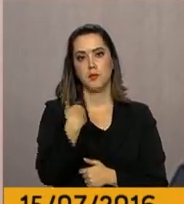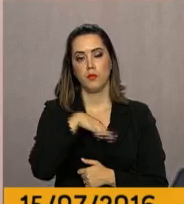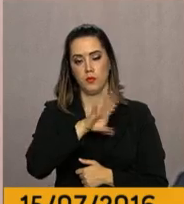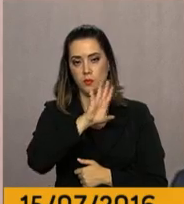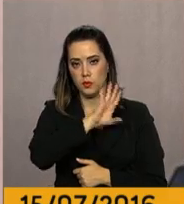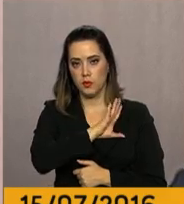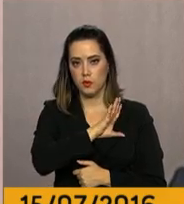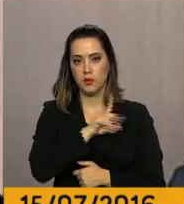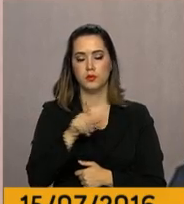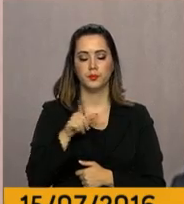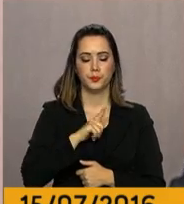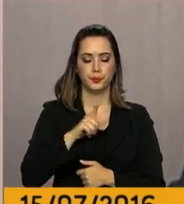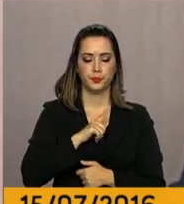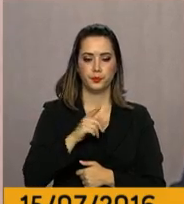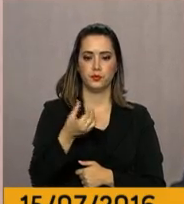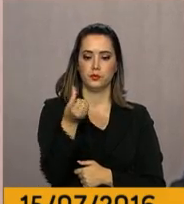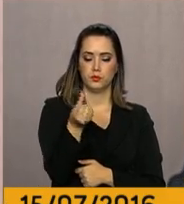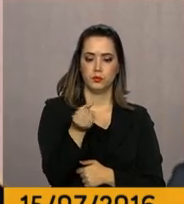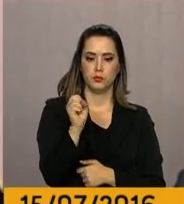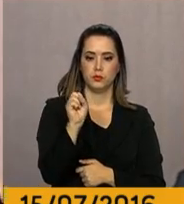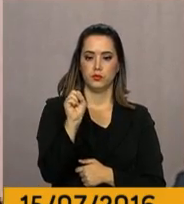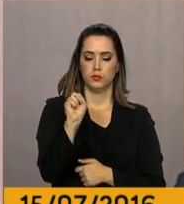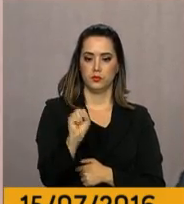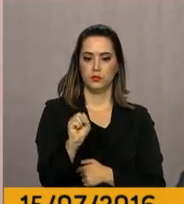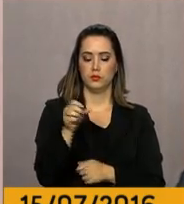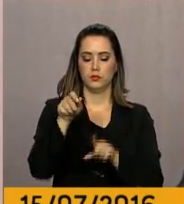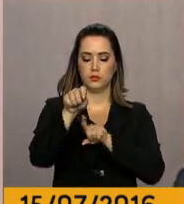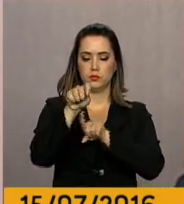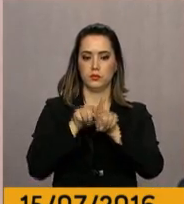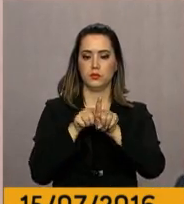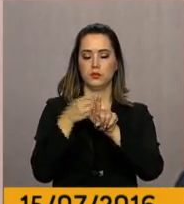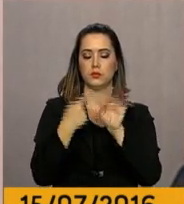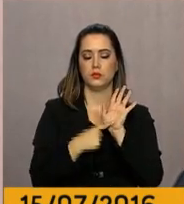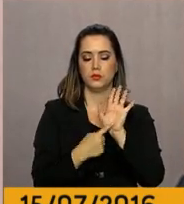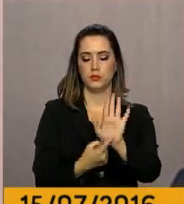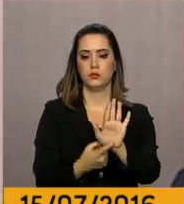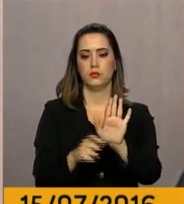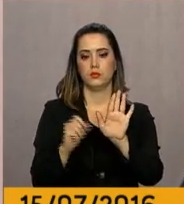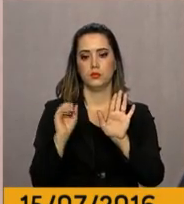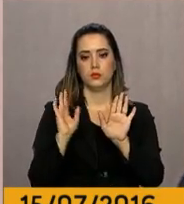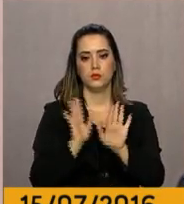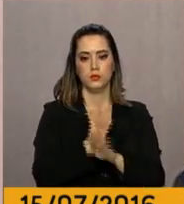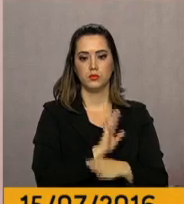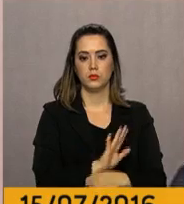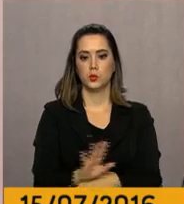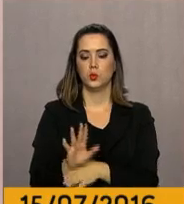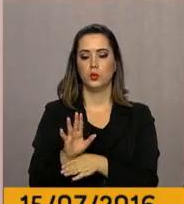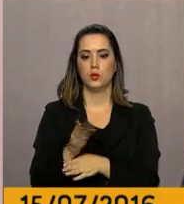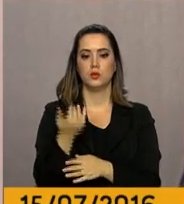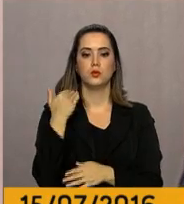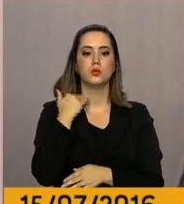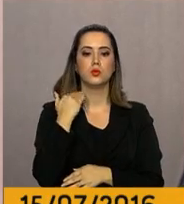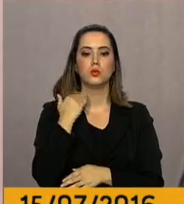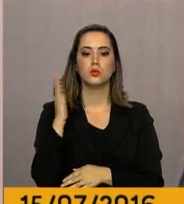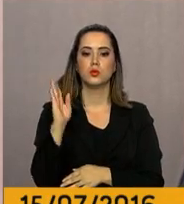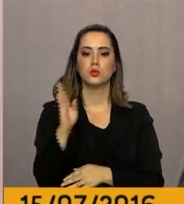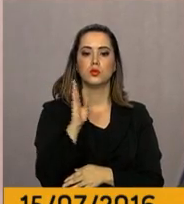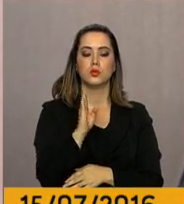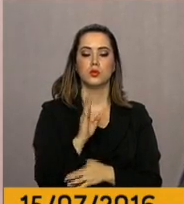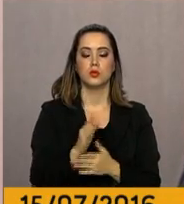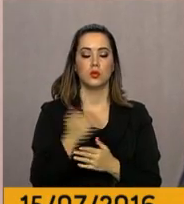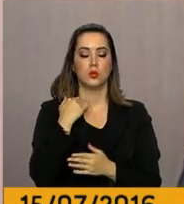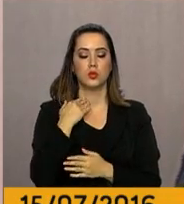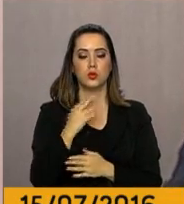nós, em 6 a 8 meses, apresentaremos com a colaboração dos bancos e das instituições privadas